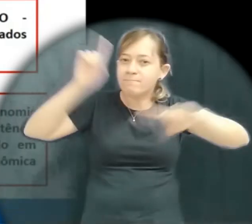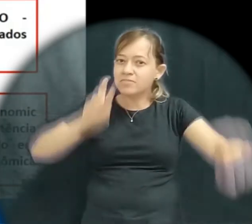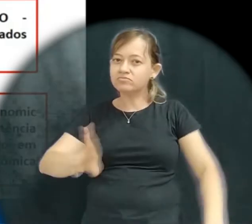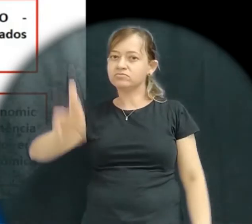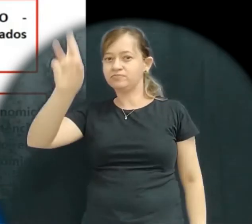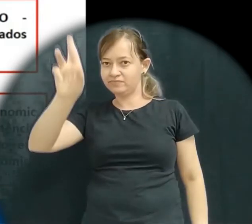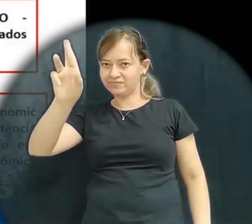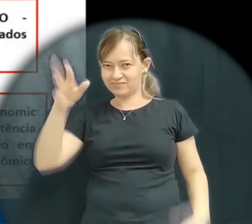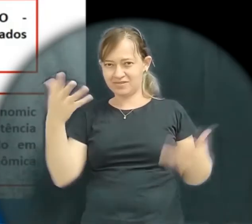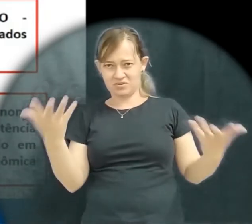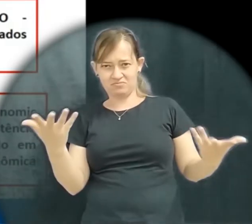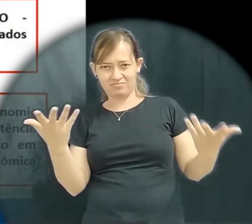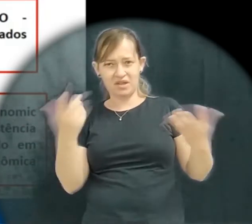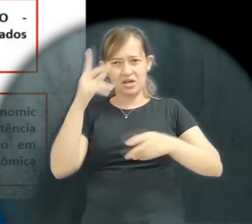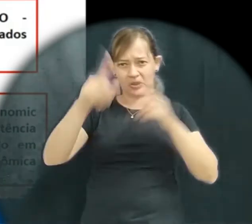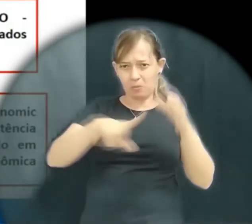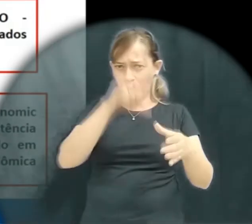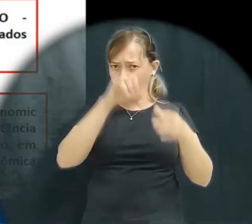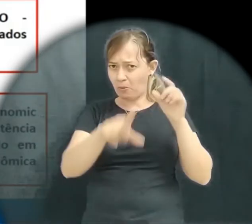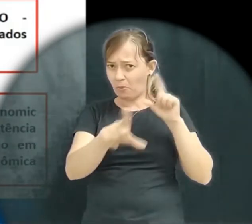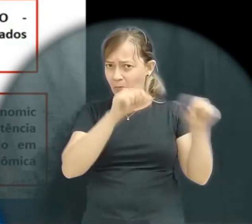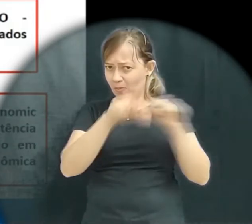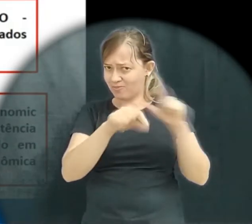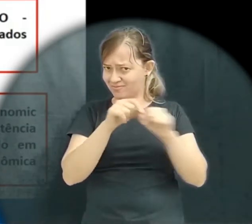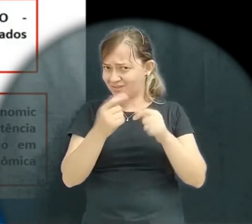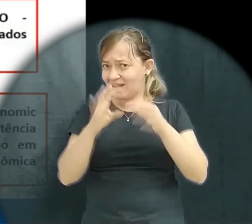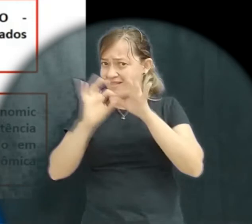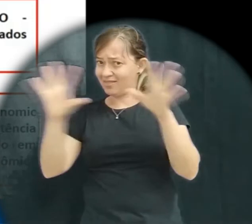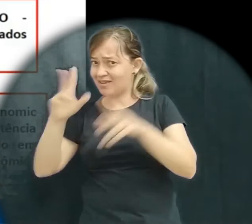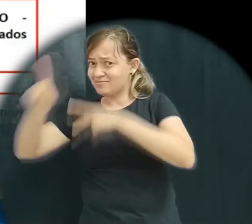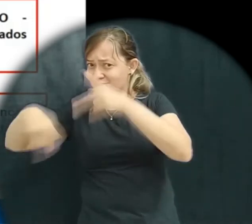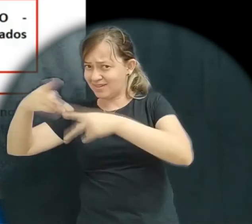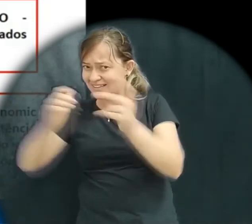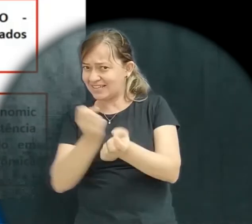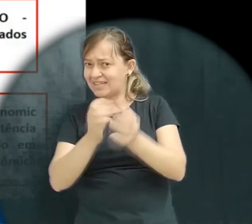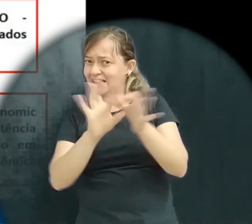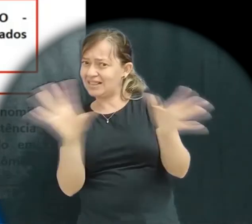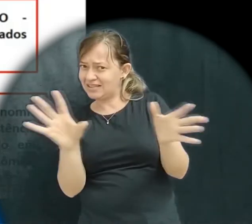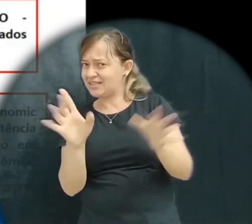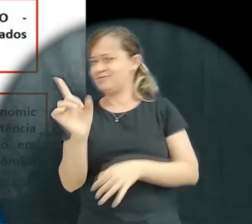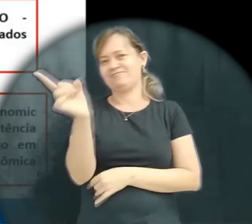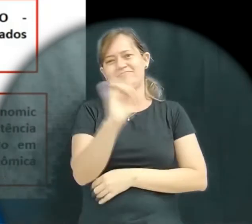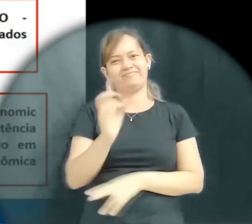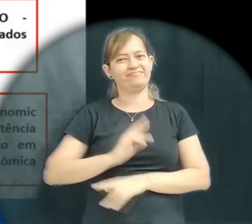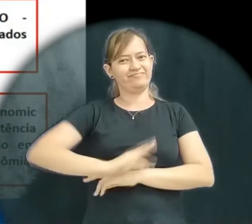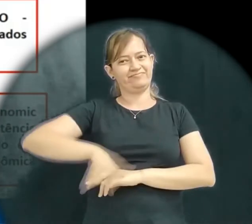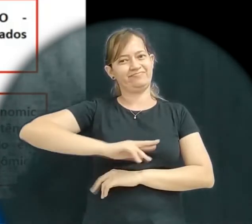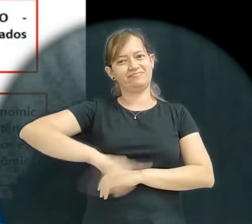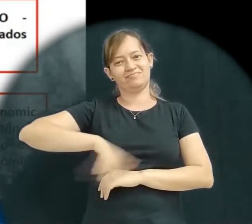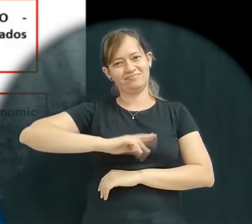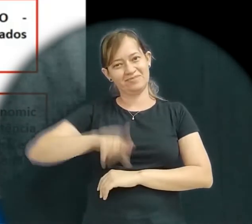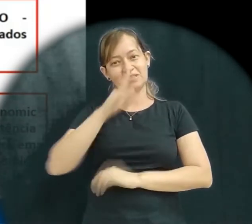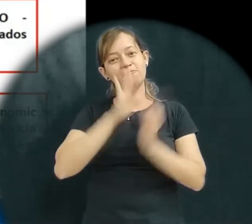como pode-se dizer que seria uma democracia onde não há liberdade? Não há liberdade de política,